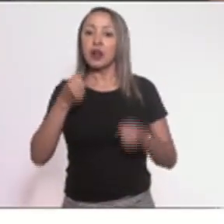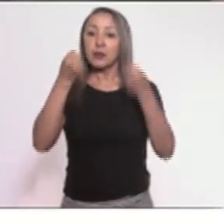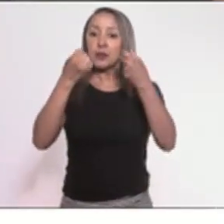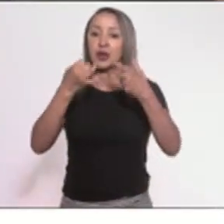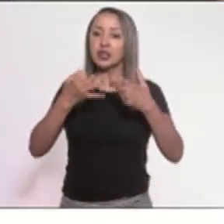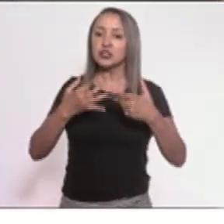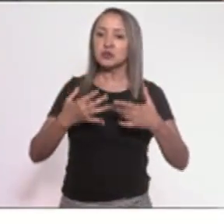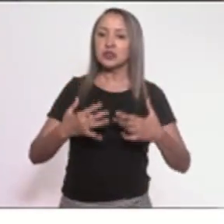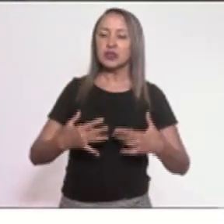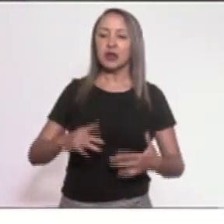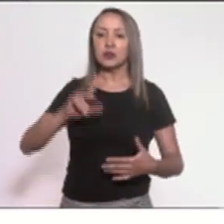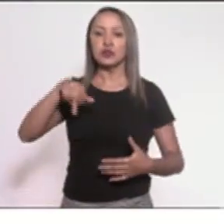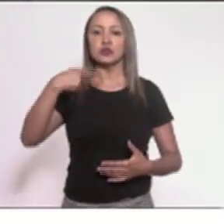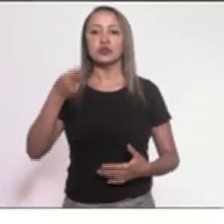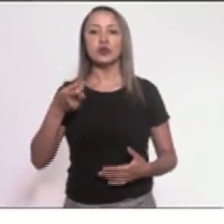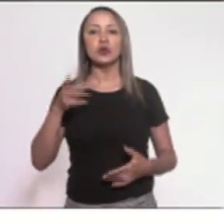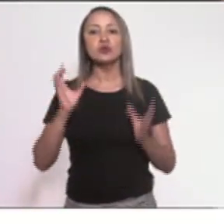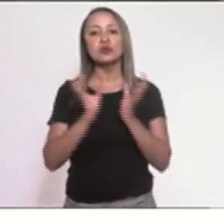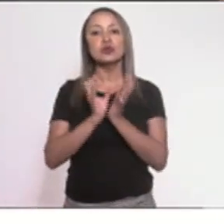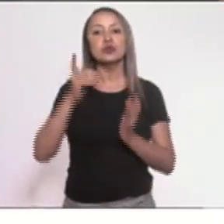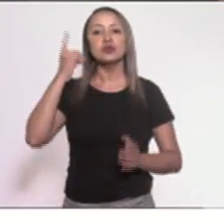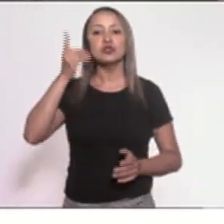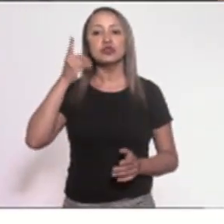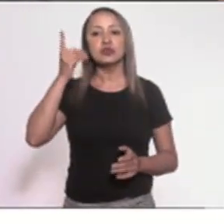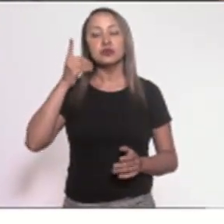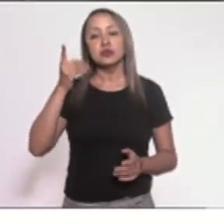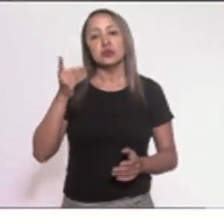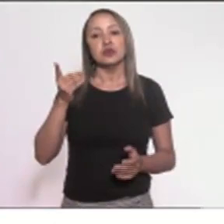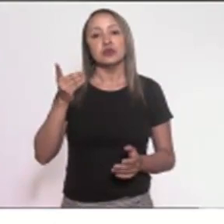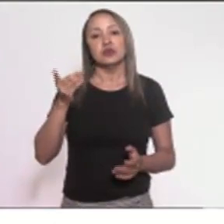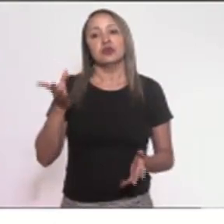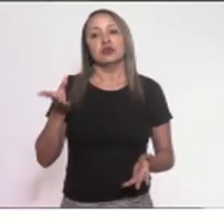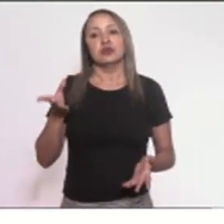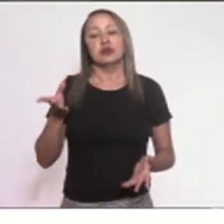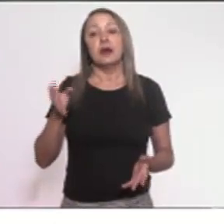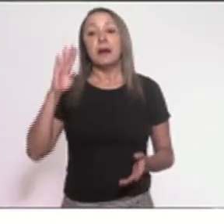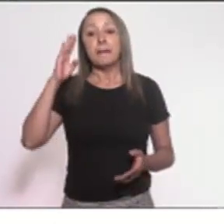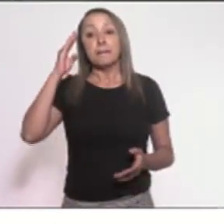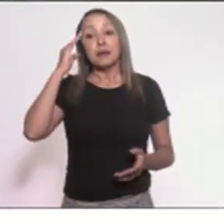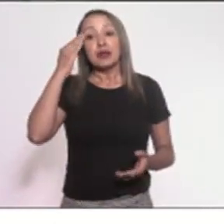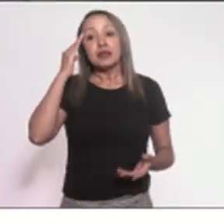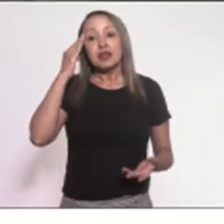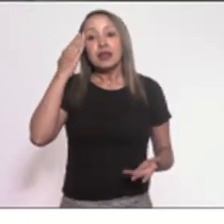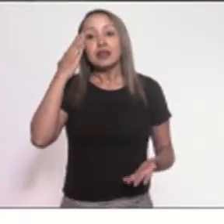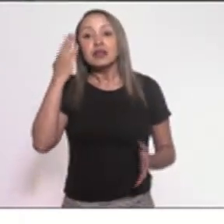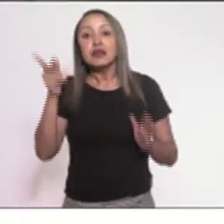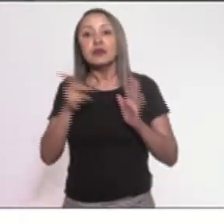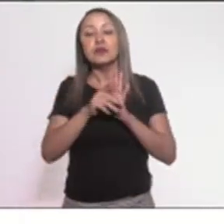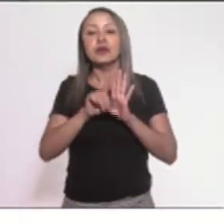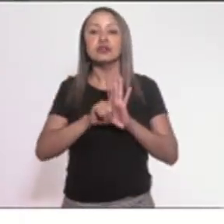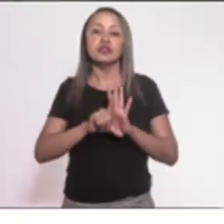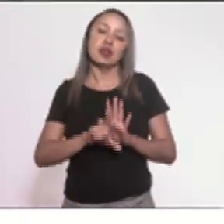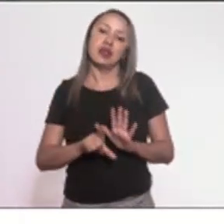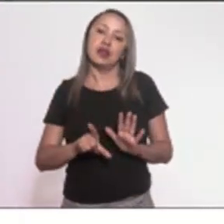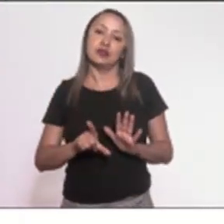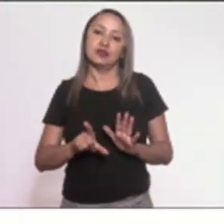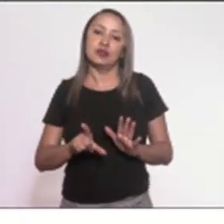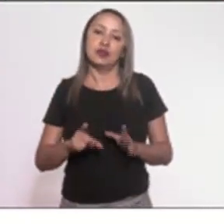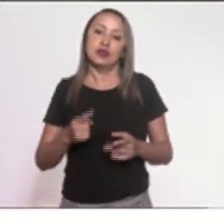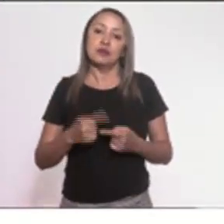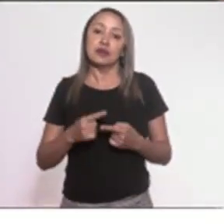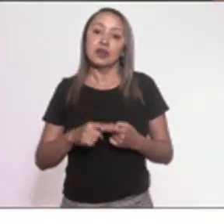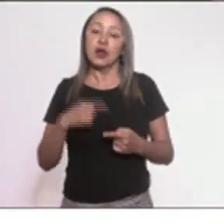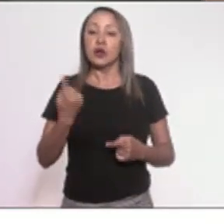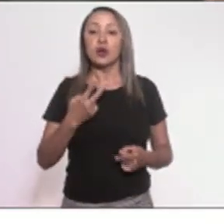explicar para os demais deputados que deputada. Não são da área, para entender o projeto. Nós não podemos